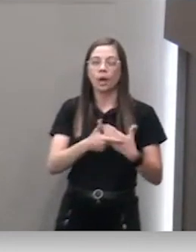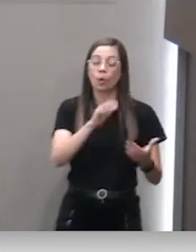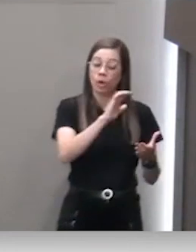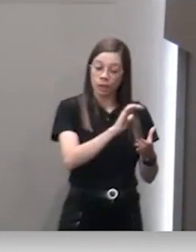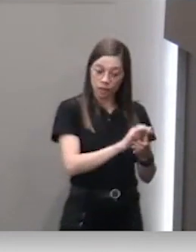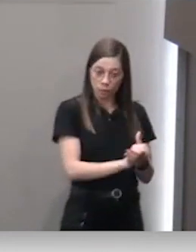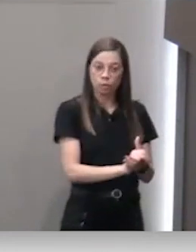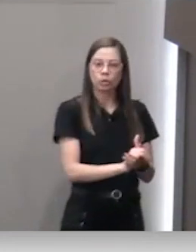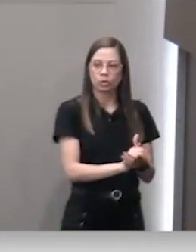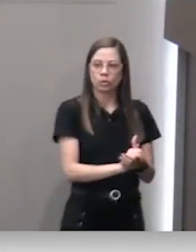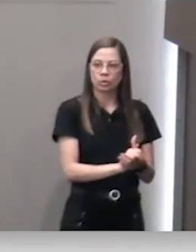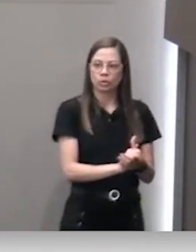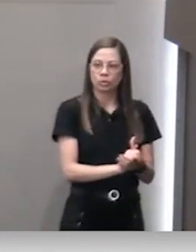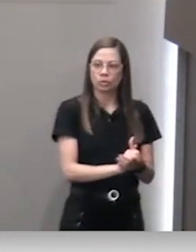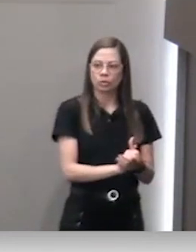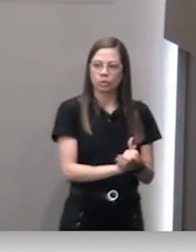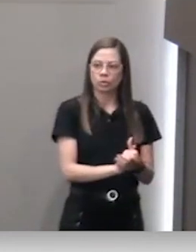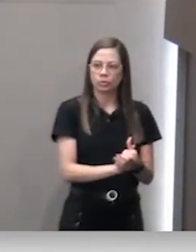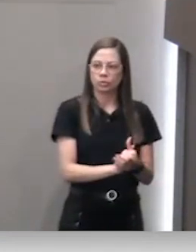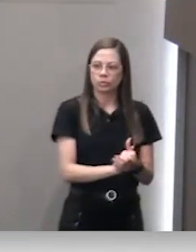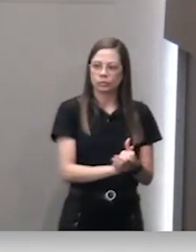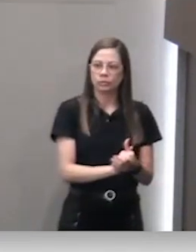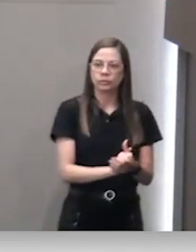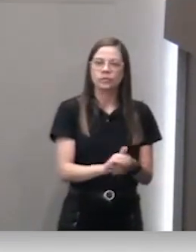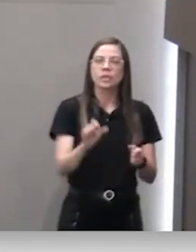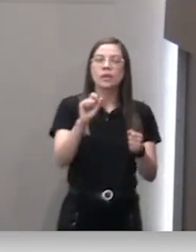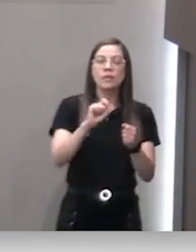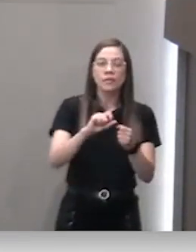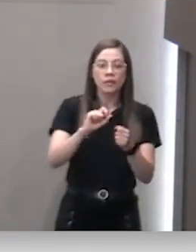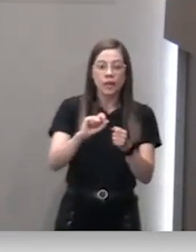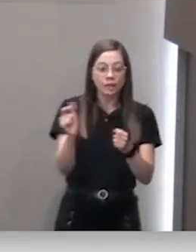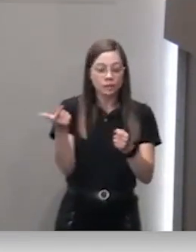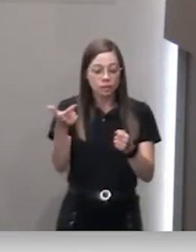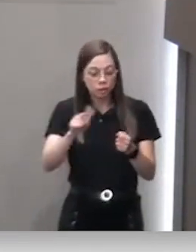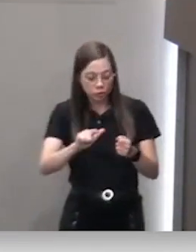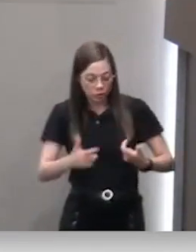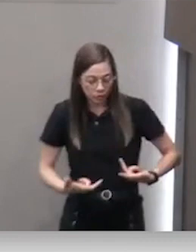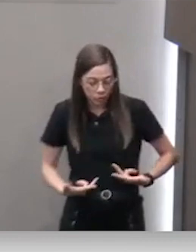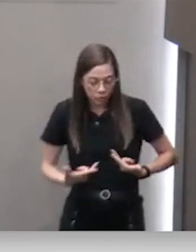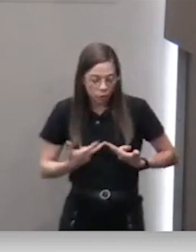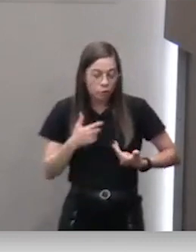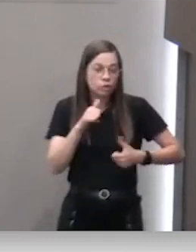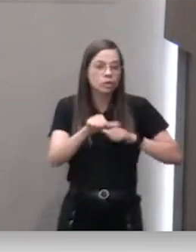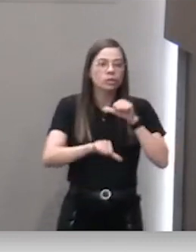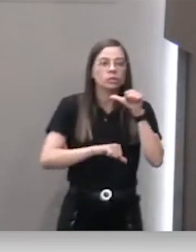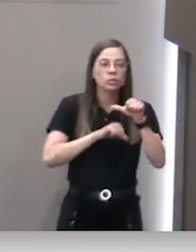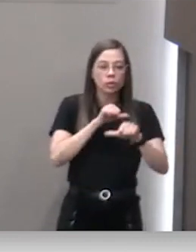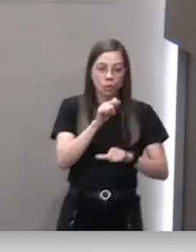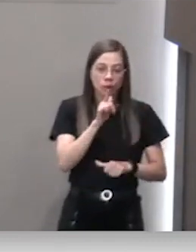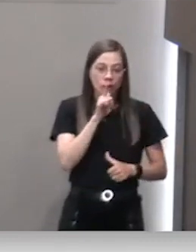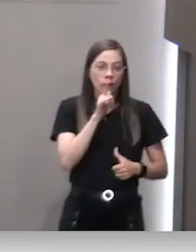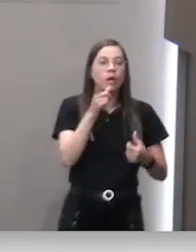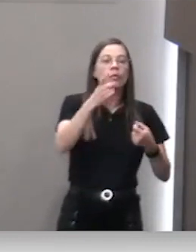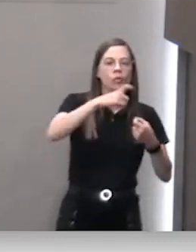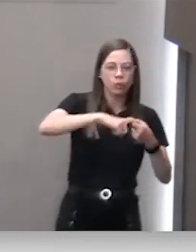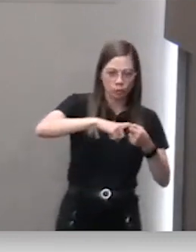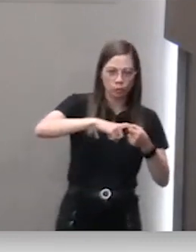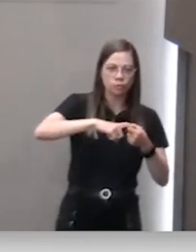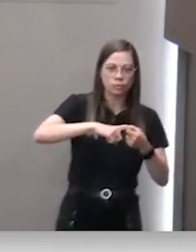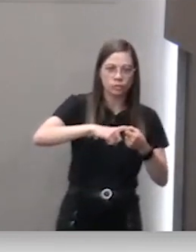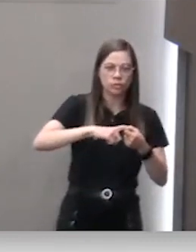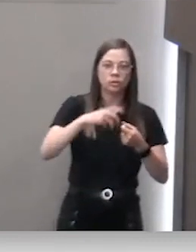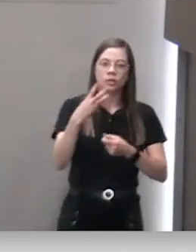casou e refez a cirurgia que tinha sido feita nele, mas mesmo assim, com tudo isso,